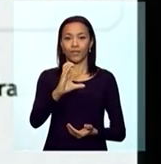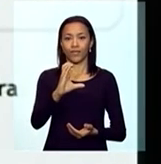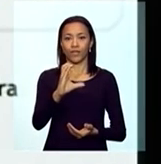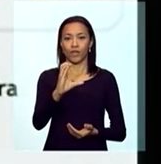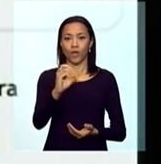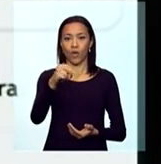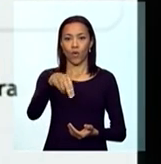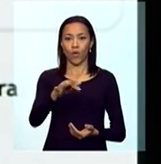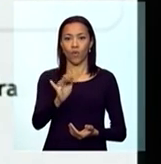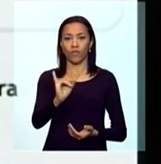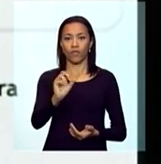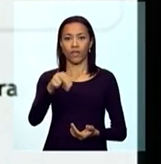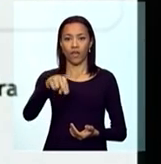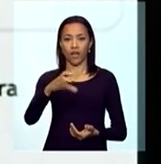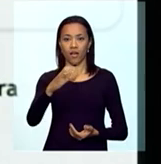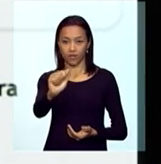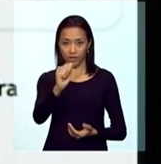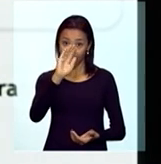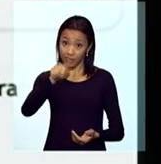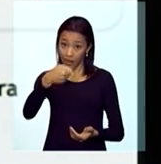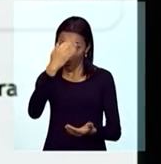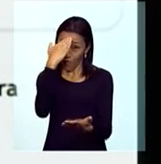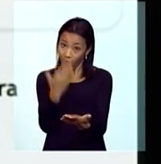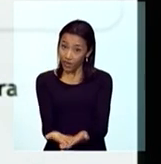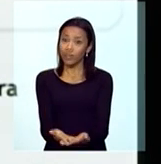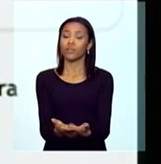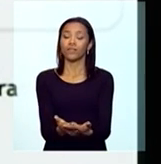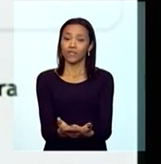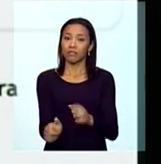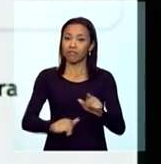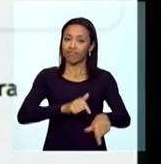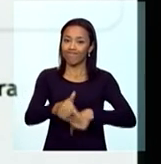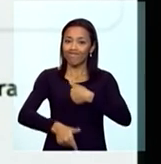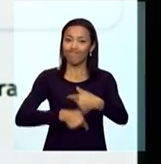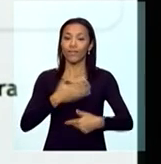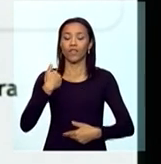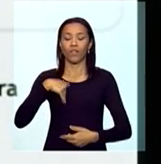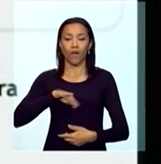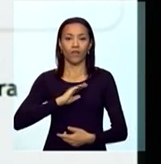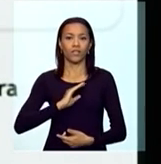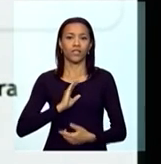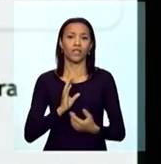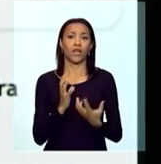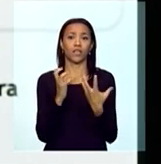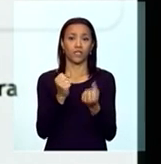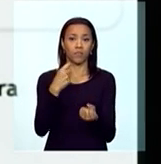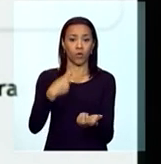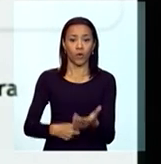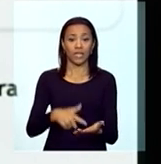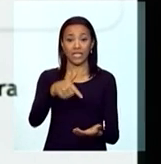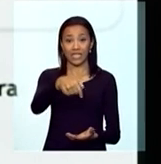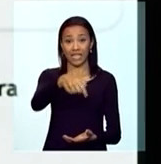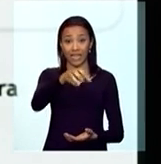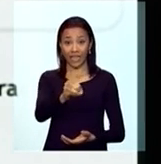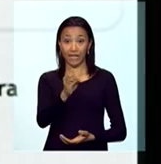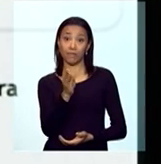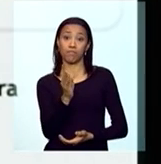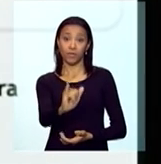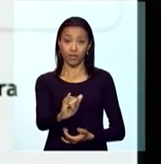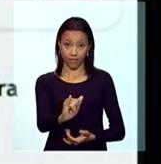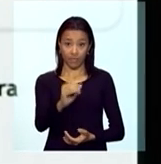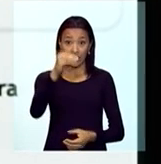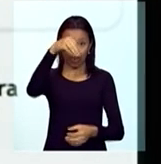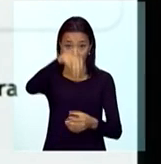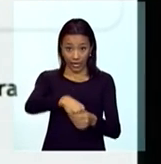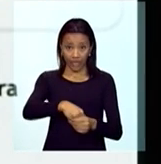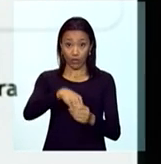nós tínhamos um compromisso de 55 na safra passada, nós assumimos um compromisso de 70 bilhões agora, dentro do plano safra.